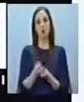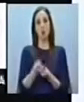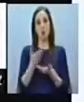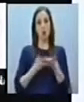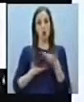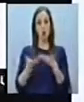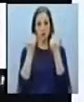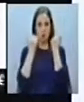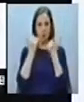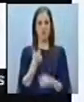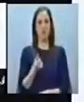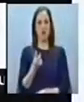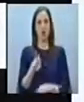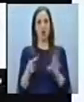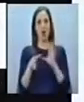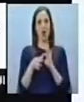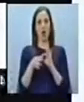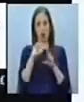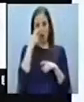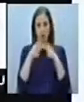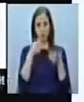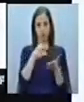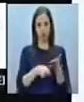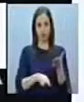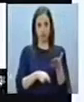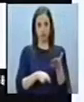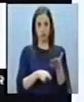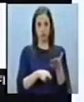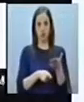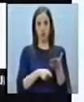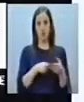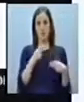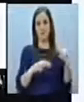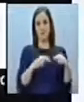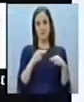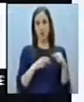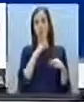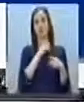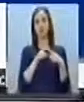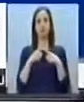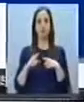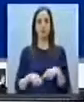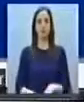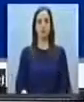financeiras relativas aos contribuintes entre as autoridades tributárias diversos países